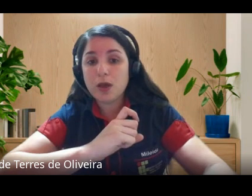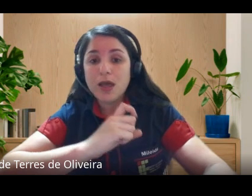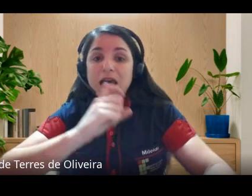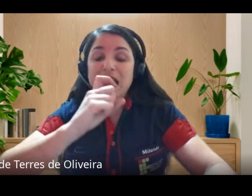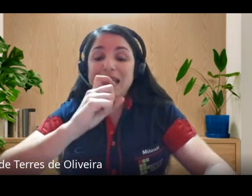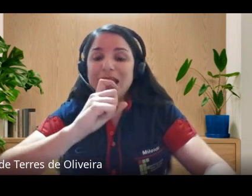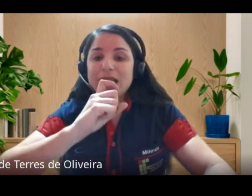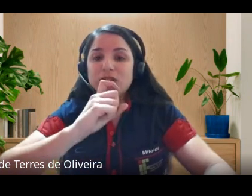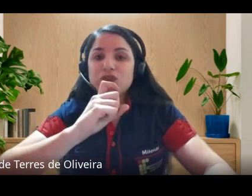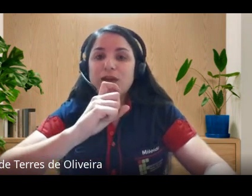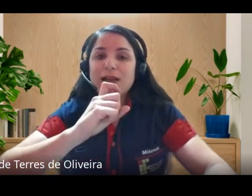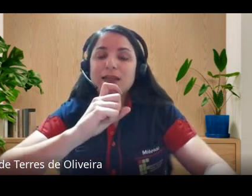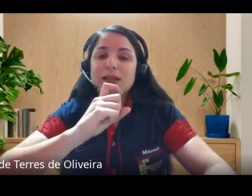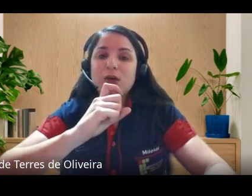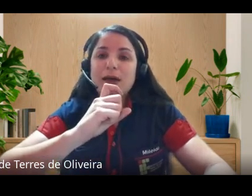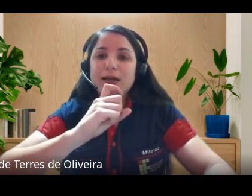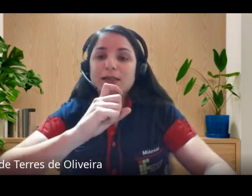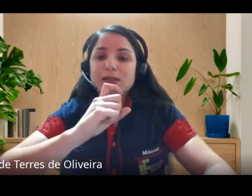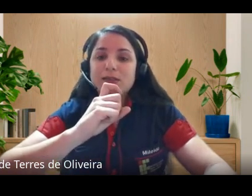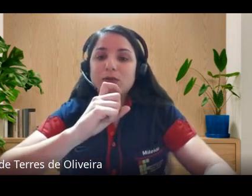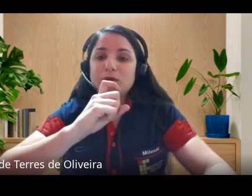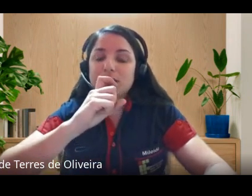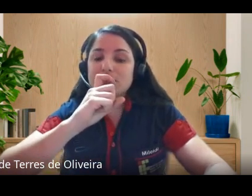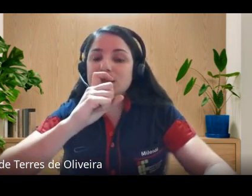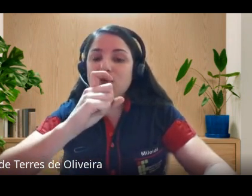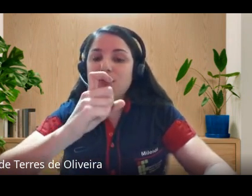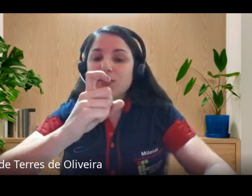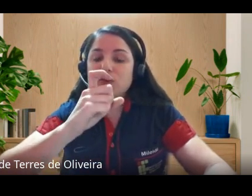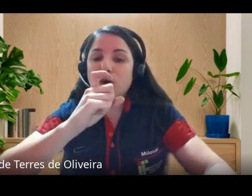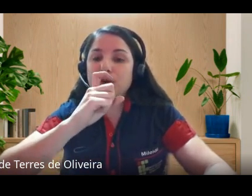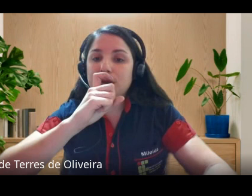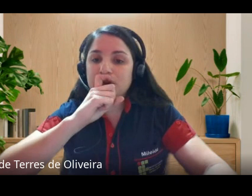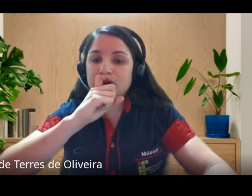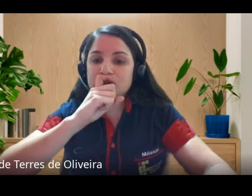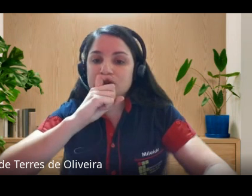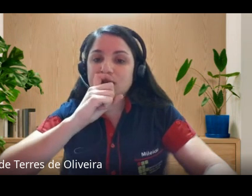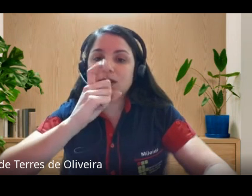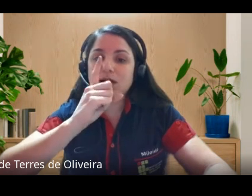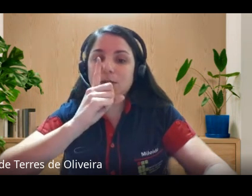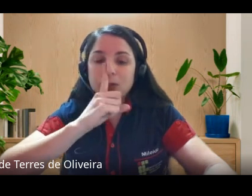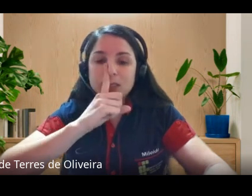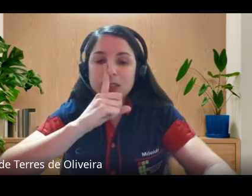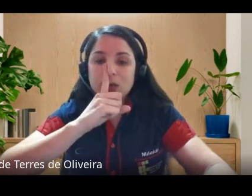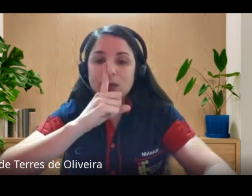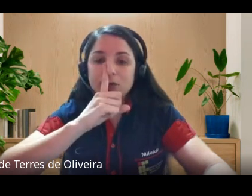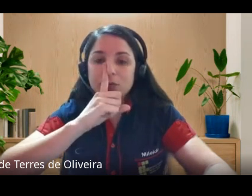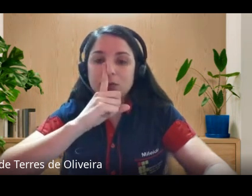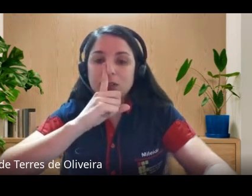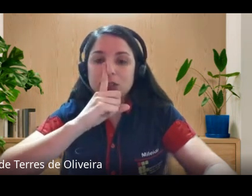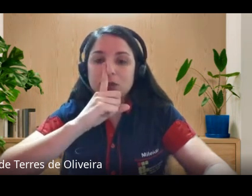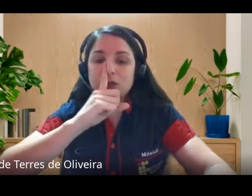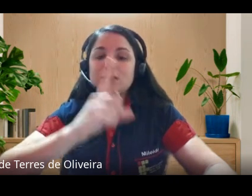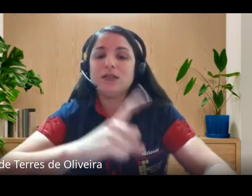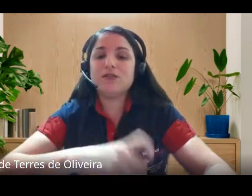sul. E aí a gente fala que é uma regra da sequência única. Se eu faço, ó, primeiro o gancho aqui e depois eu levanto meu